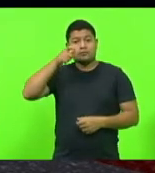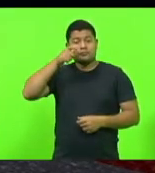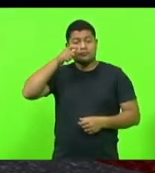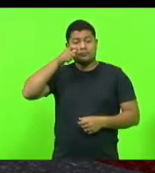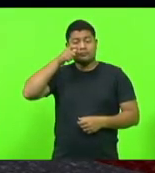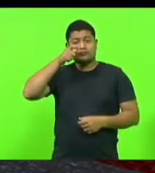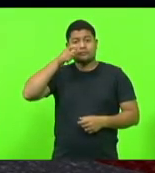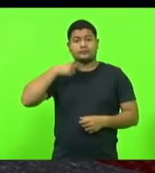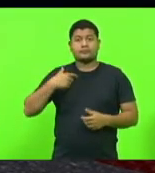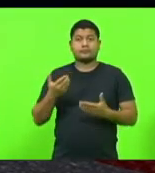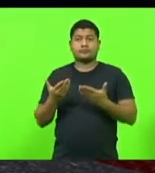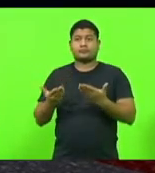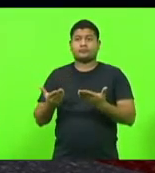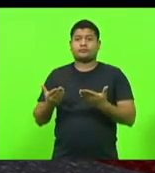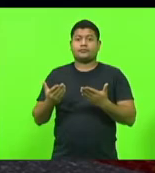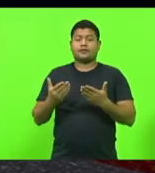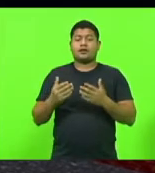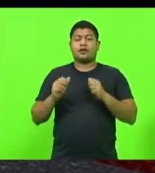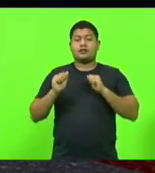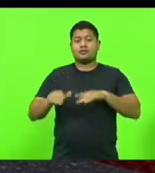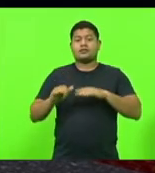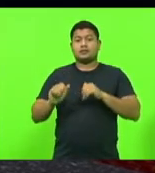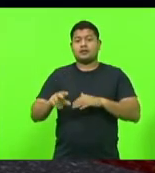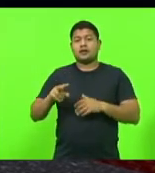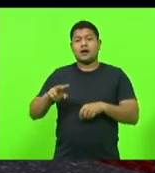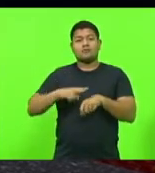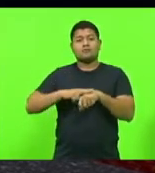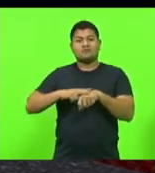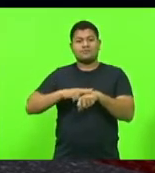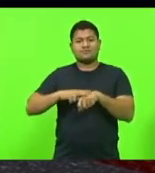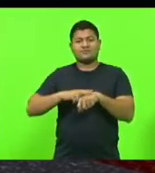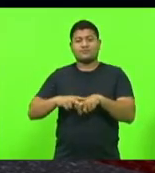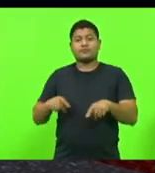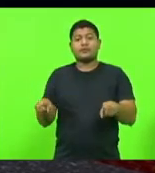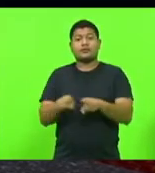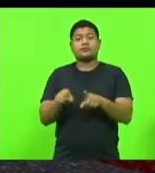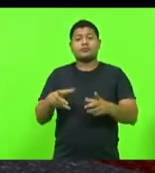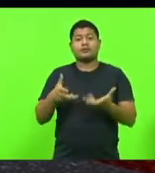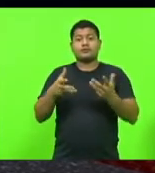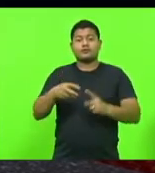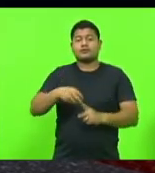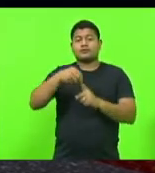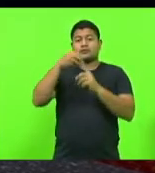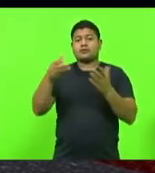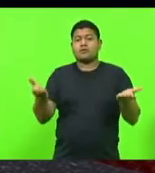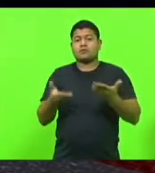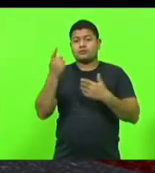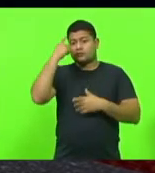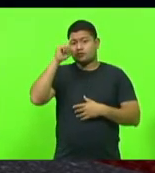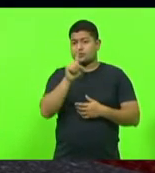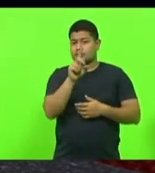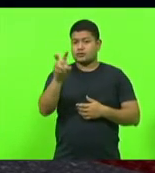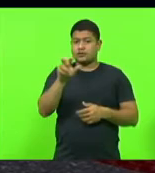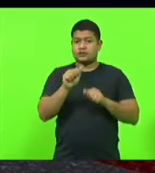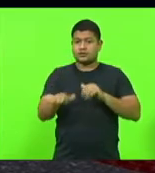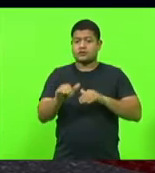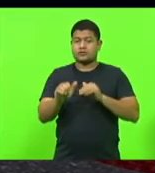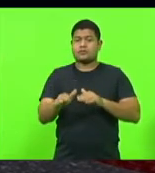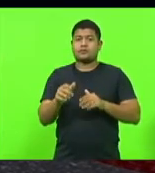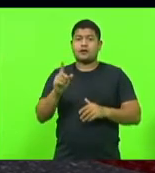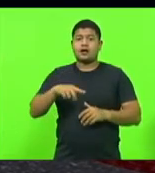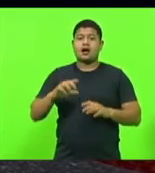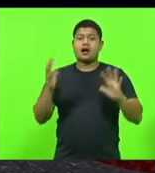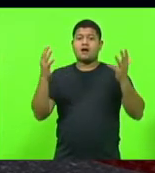dessa edição do Setembro Verde. Eu quero destacar também, senhor presidente, que hoje, 15 de setembro, é